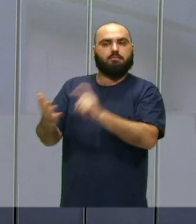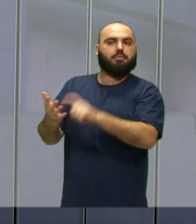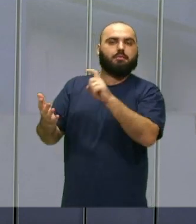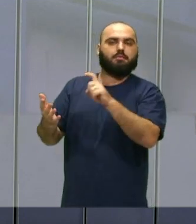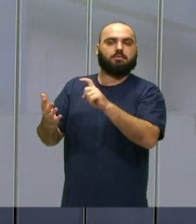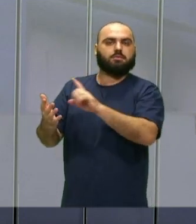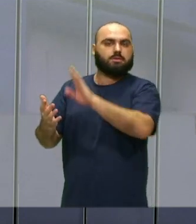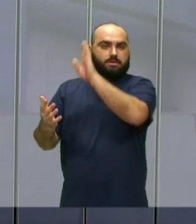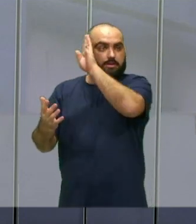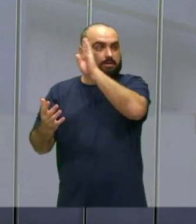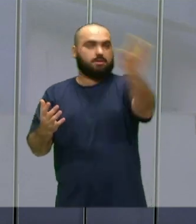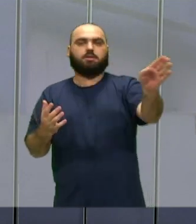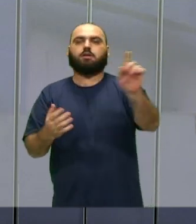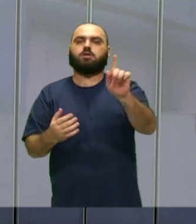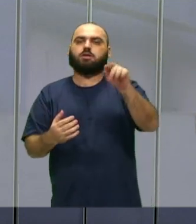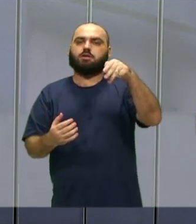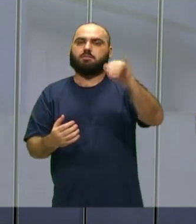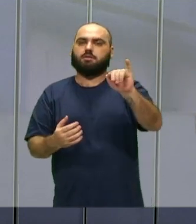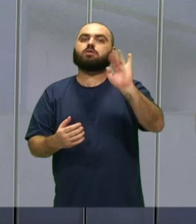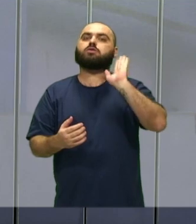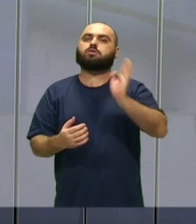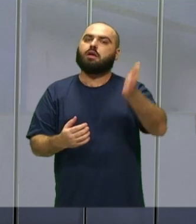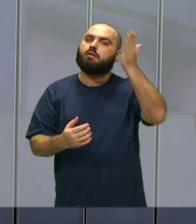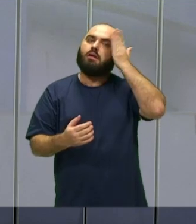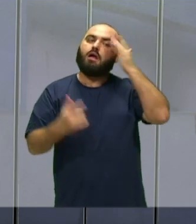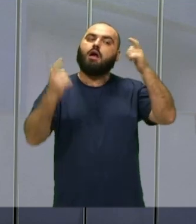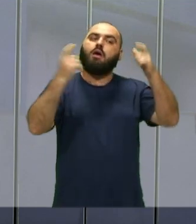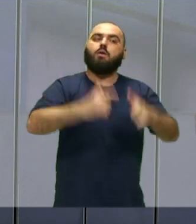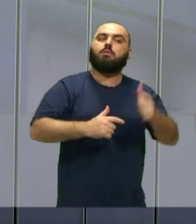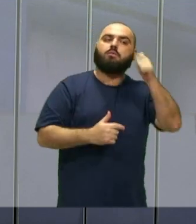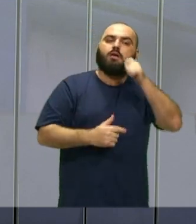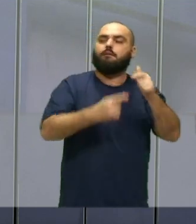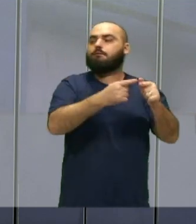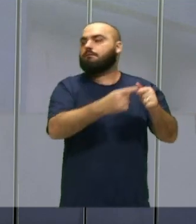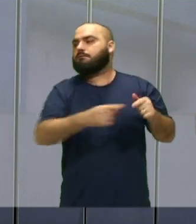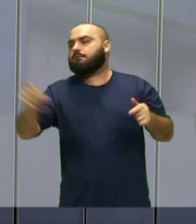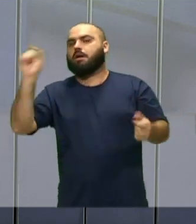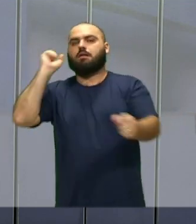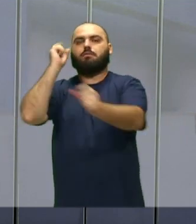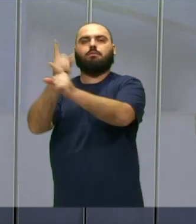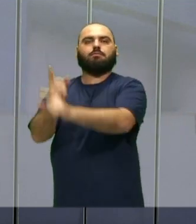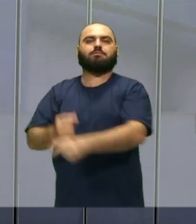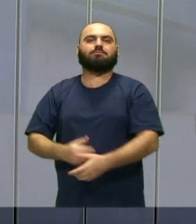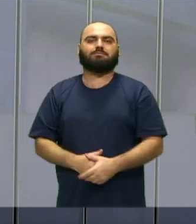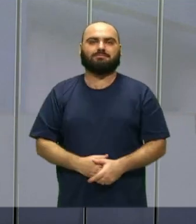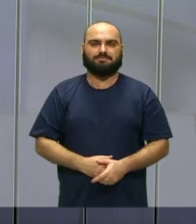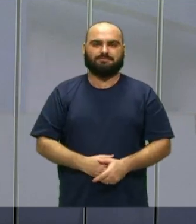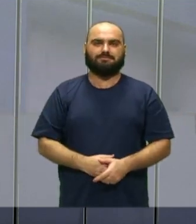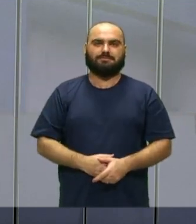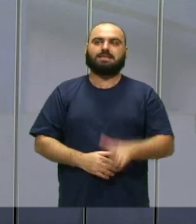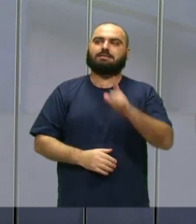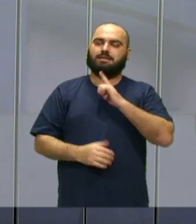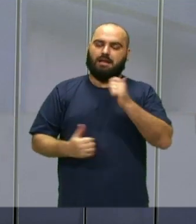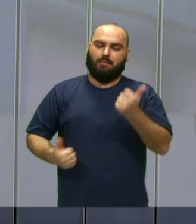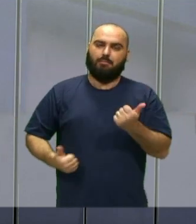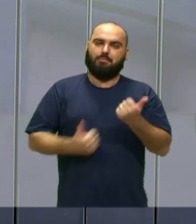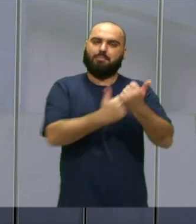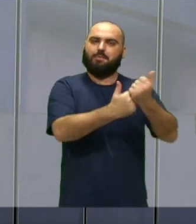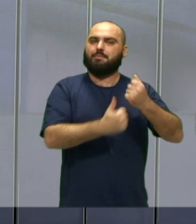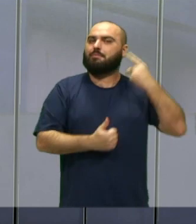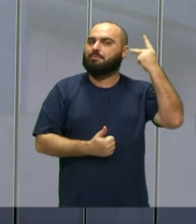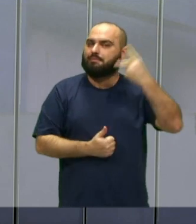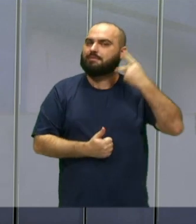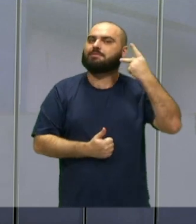que vai bater lá na guarda armada, que já vai ter a localização para ir atrás dela. Então, além do apoio policial, há também